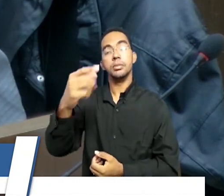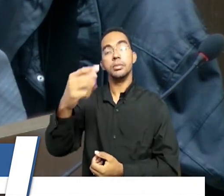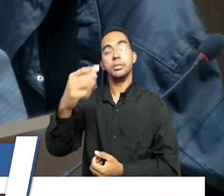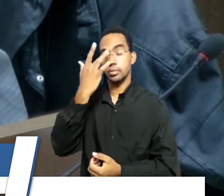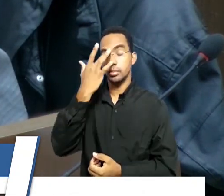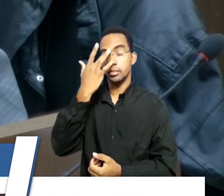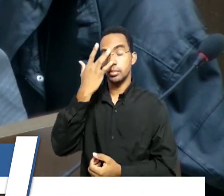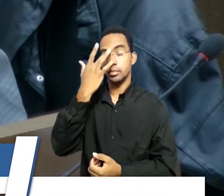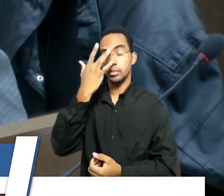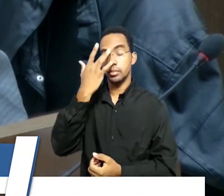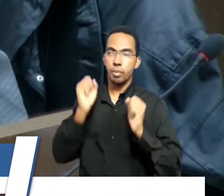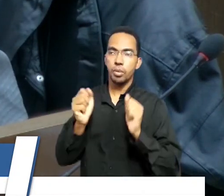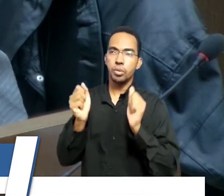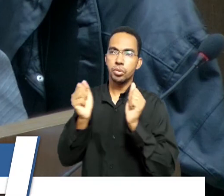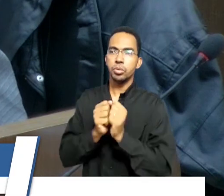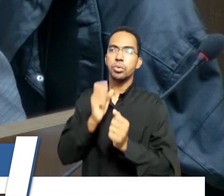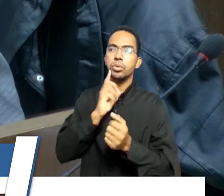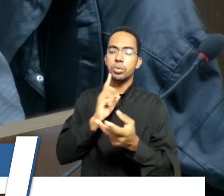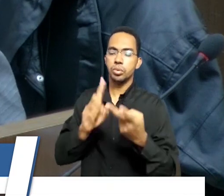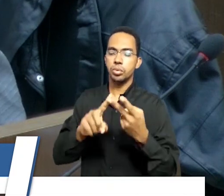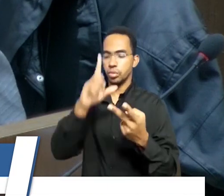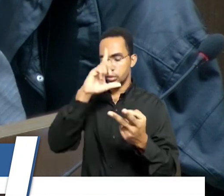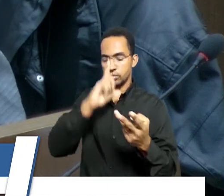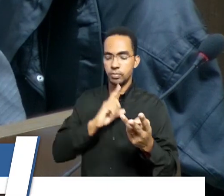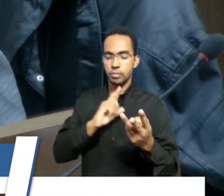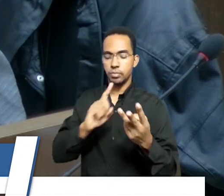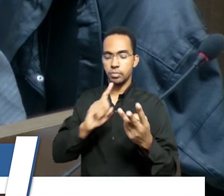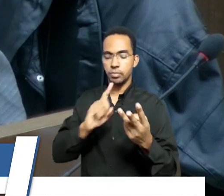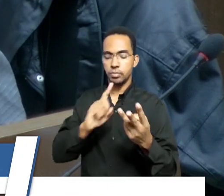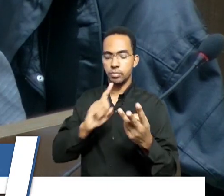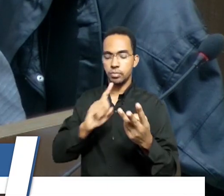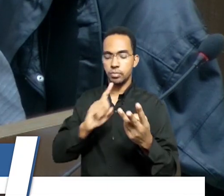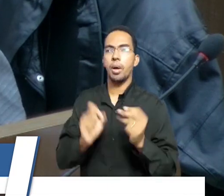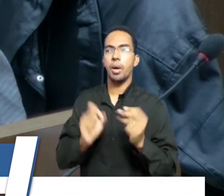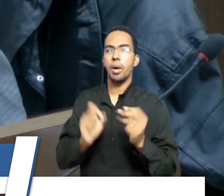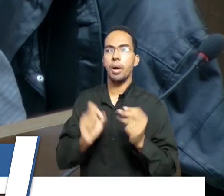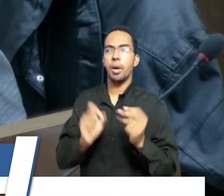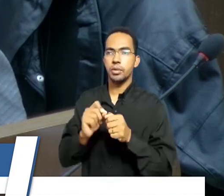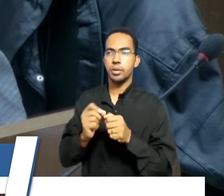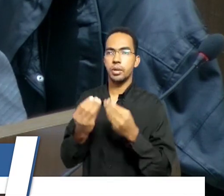Lindsay Cardoso, para podermos fazer a entrega oficial dessas viaturas,